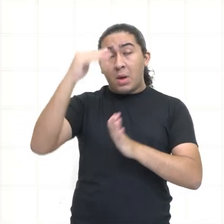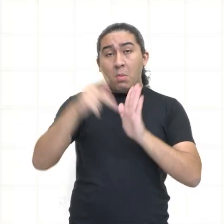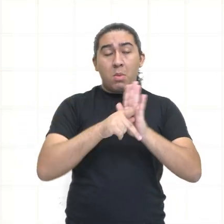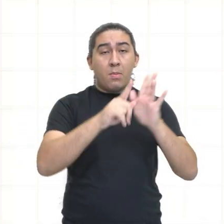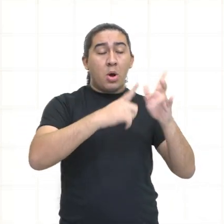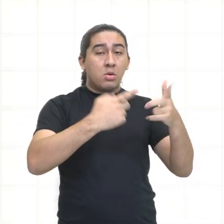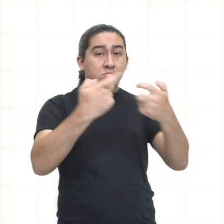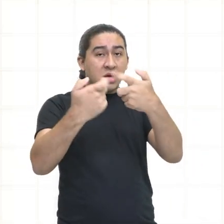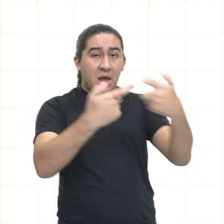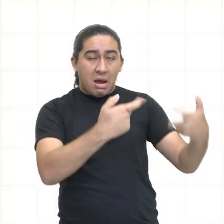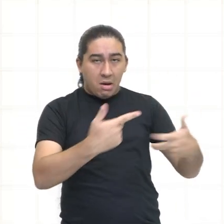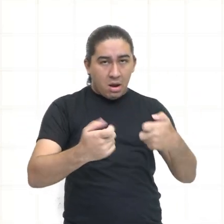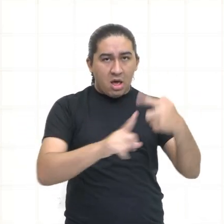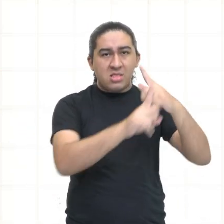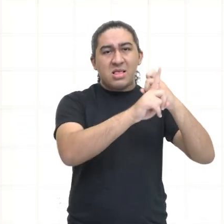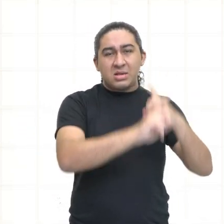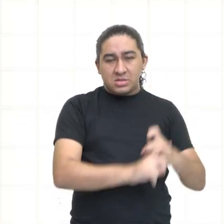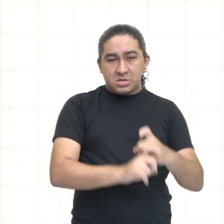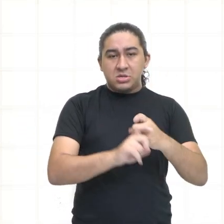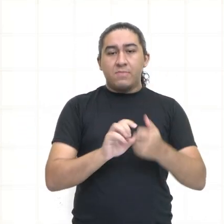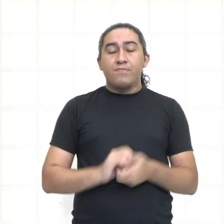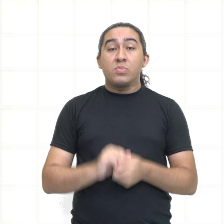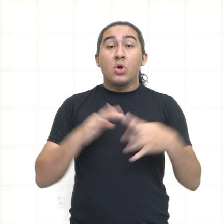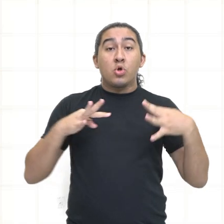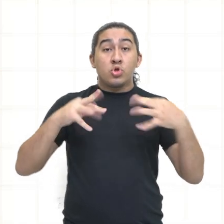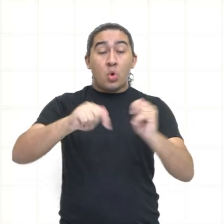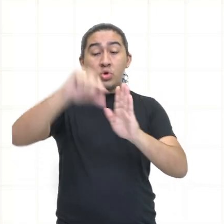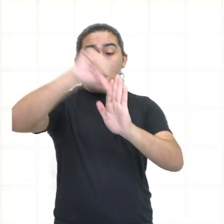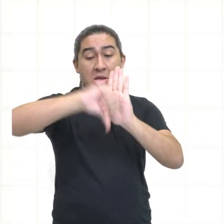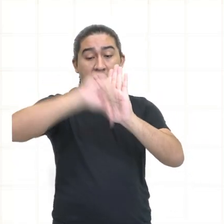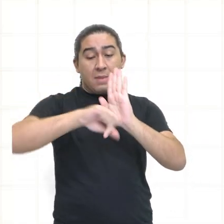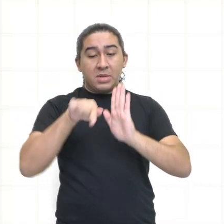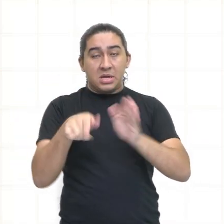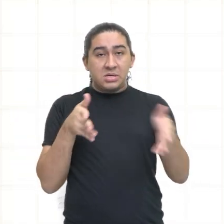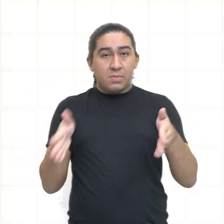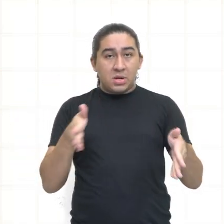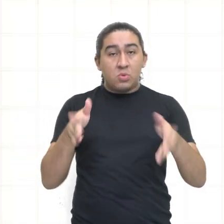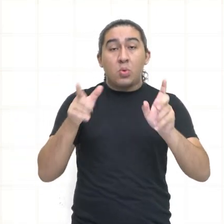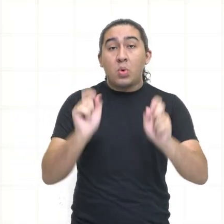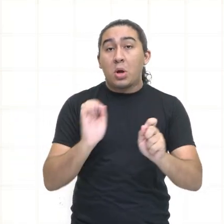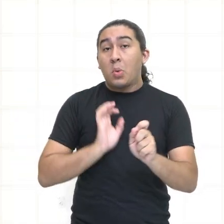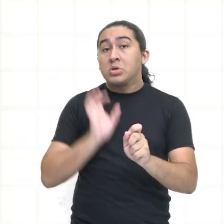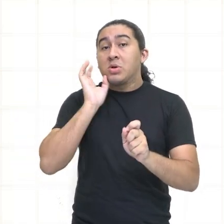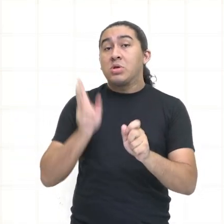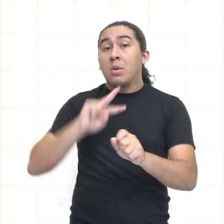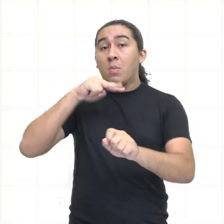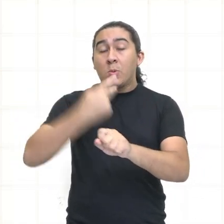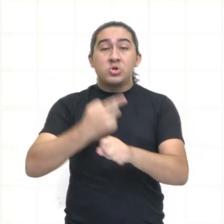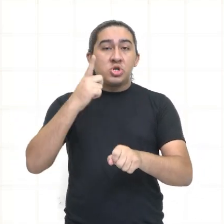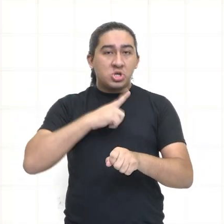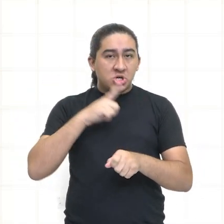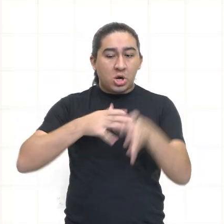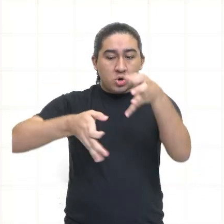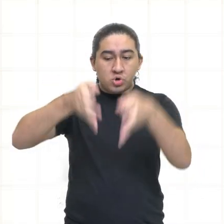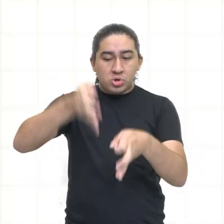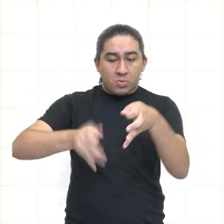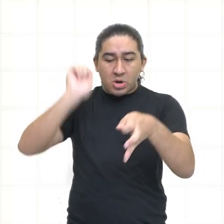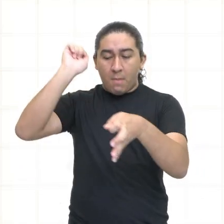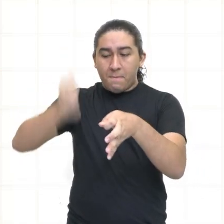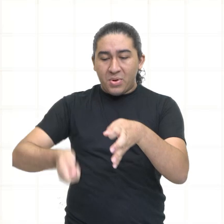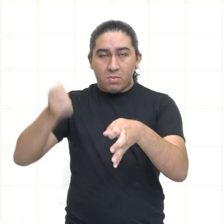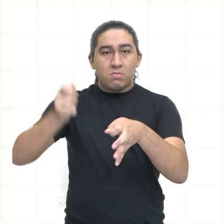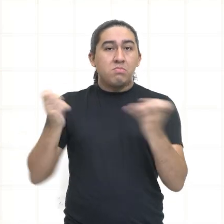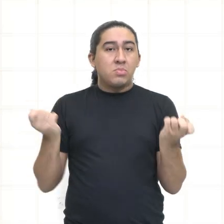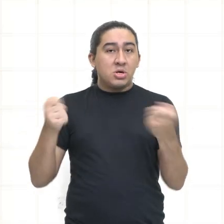nazistas nos tribunais de Nuremberg. Então, todos os crimes realizados nesse período foram julgados nesses